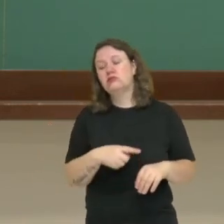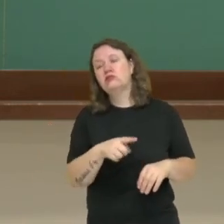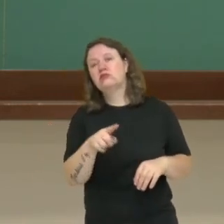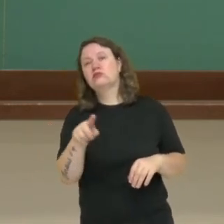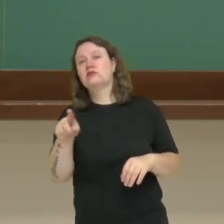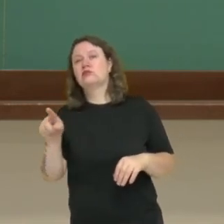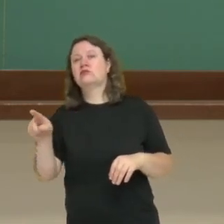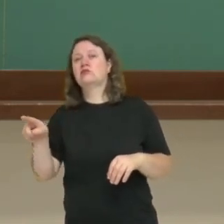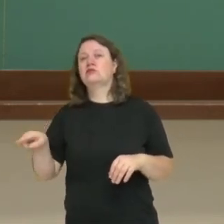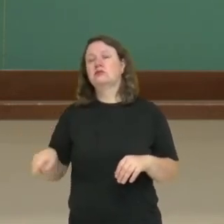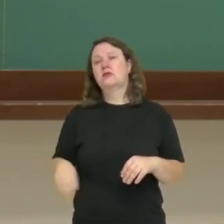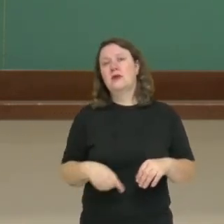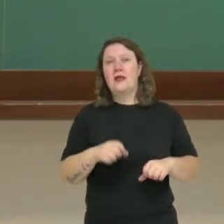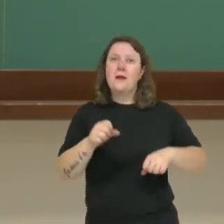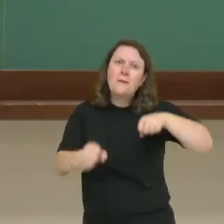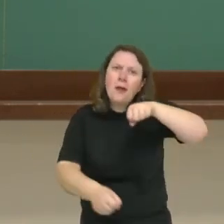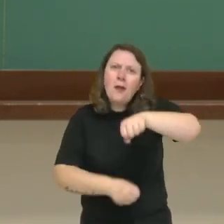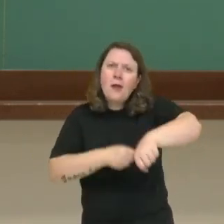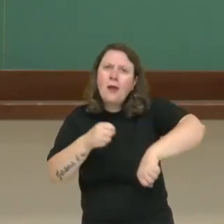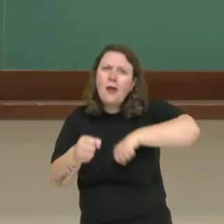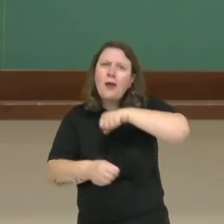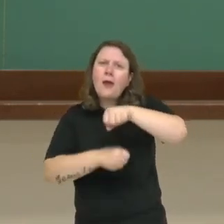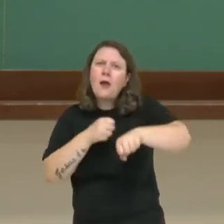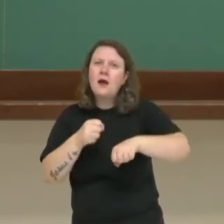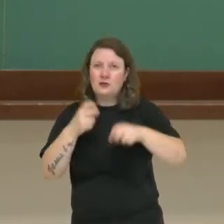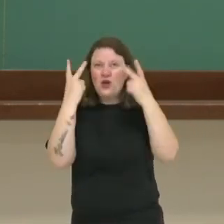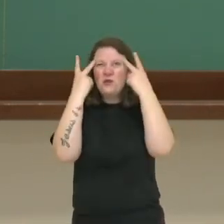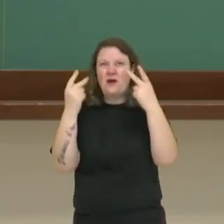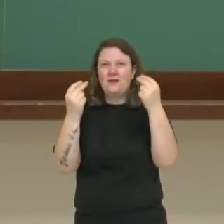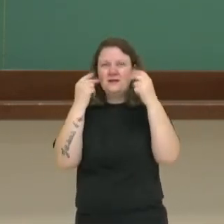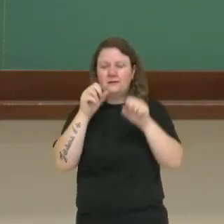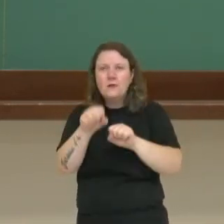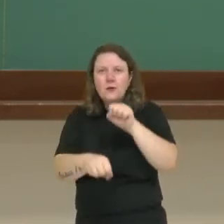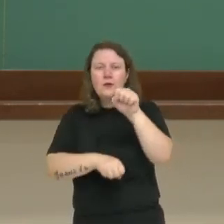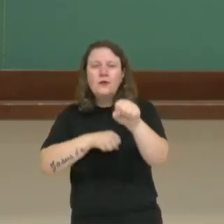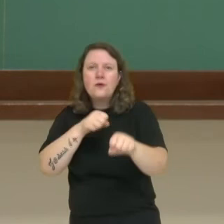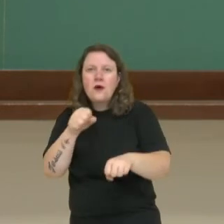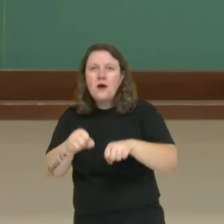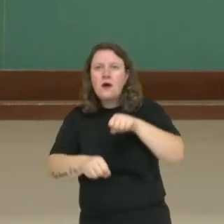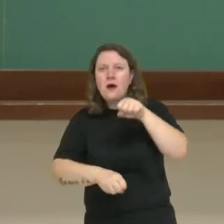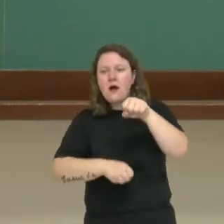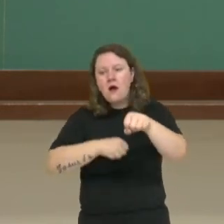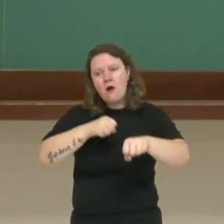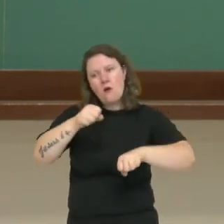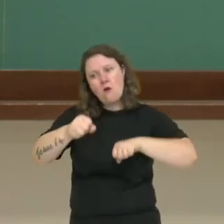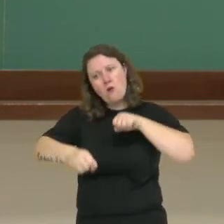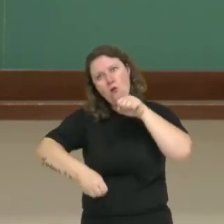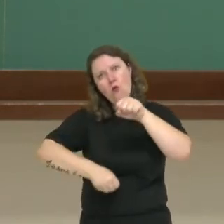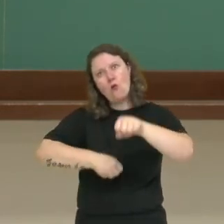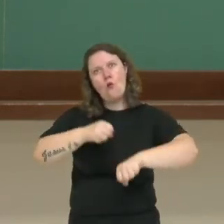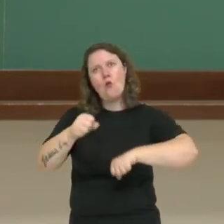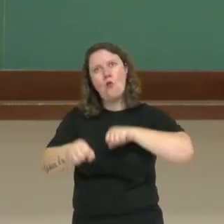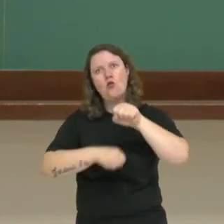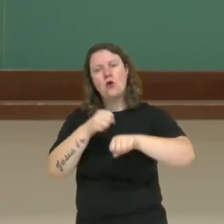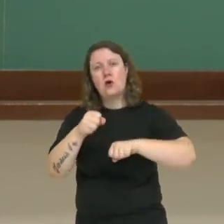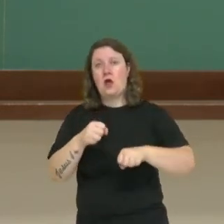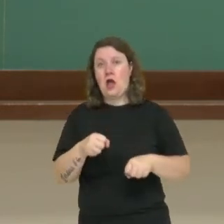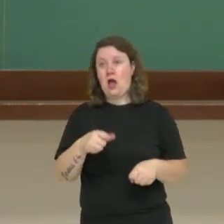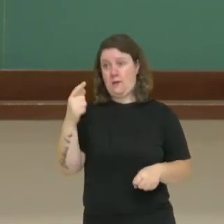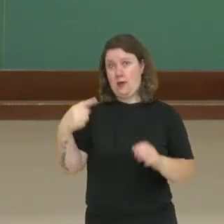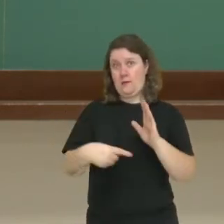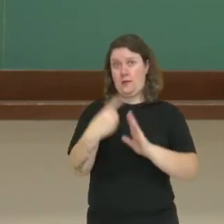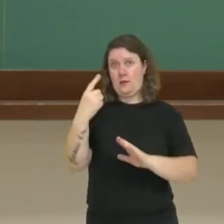vão pedalando atrás. O que que isso proporciona? Um aumento da velocidade. A bicicleta motorizada, ela faz